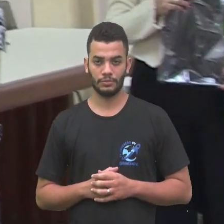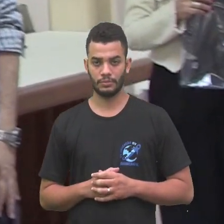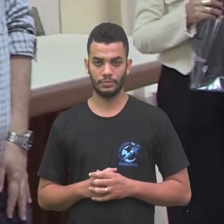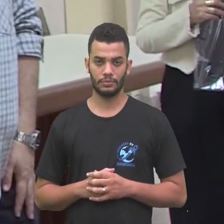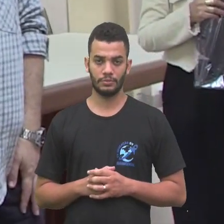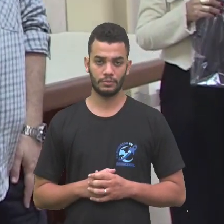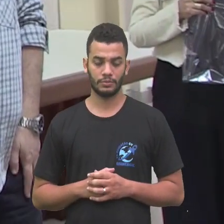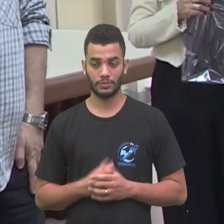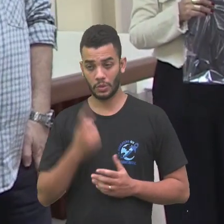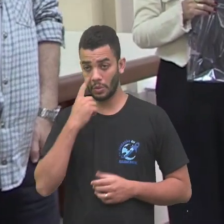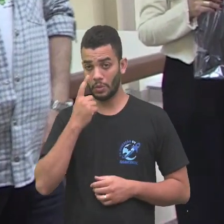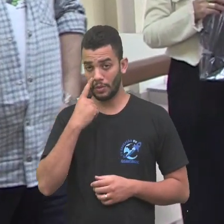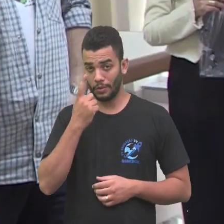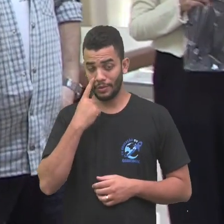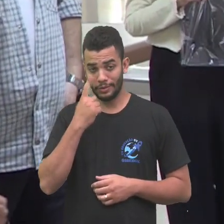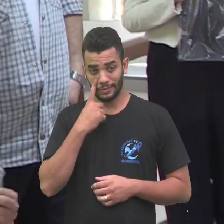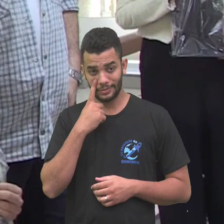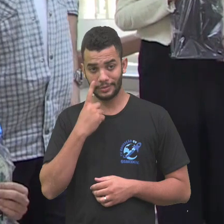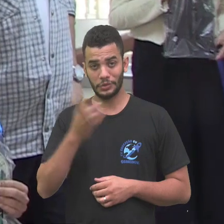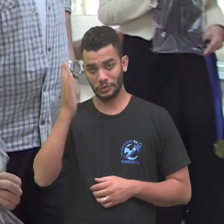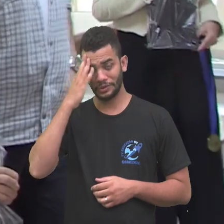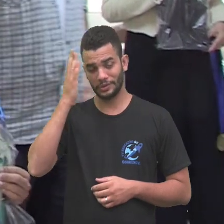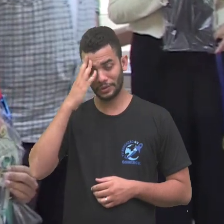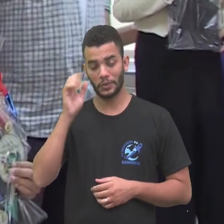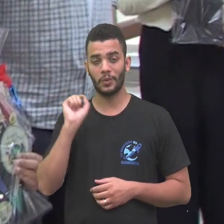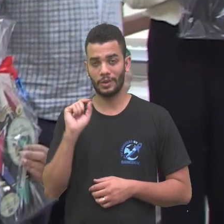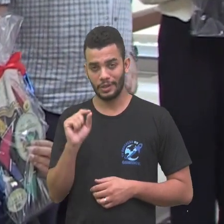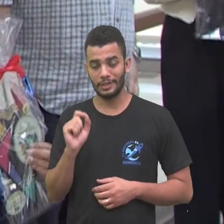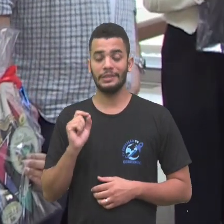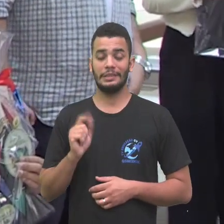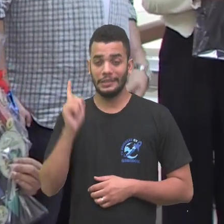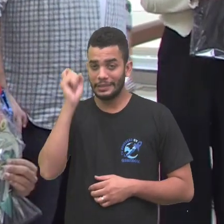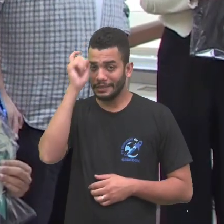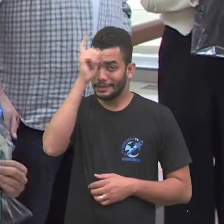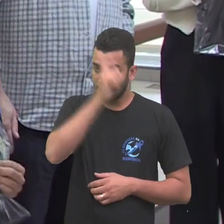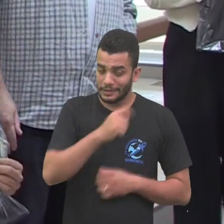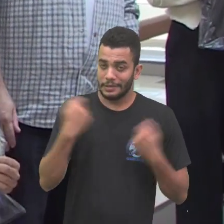É, Matheus, não é fácil, né, ser artista.